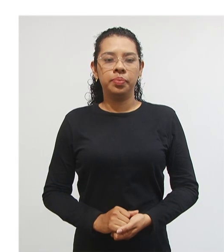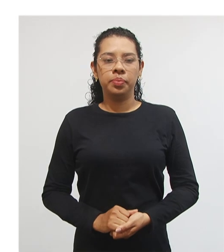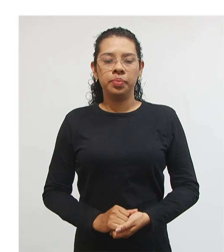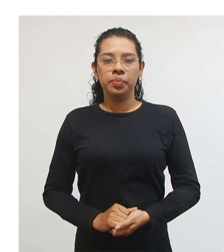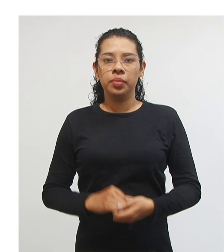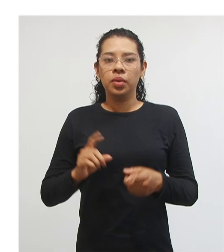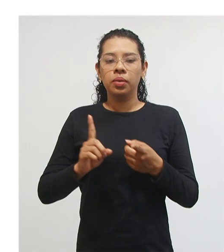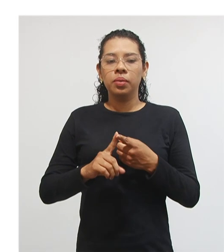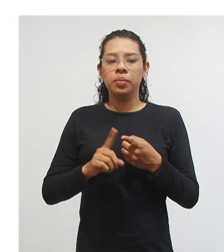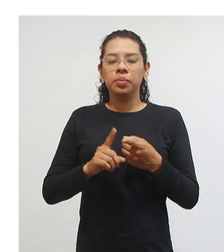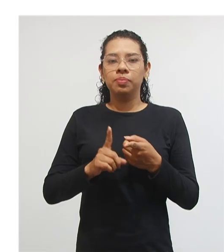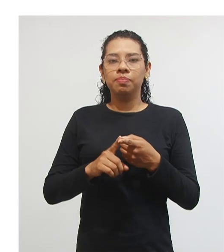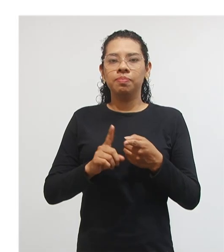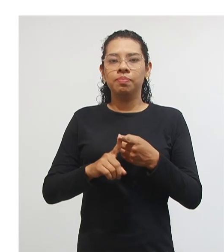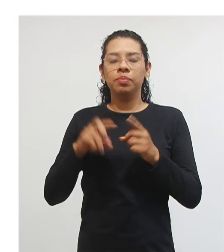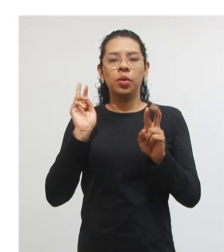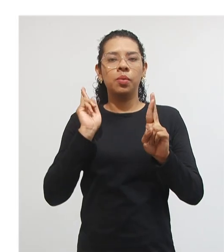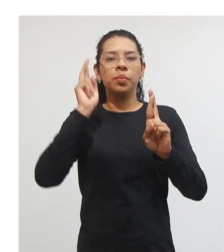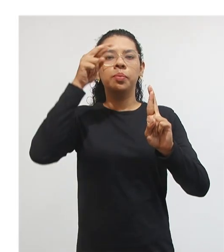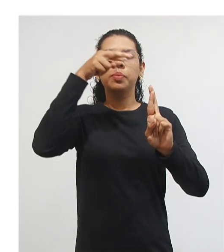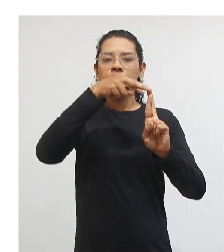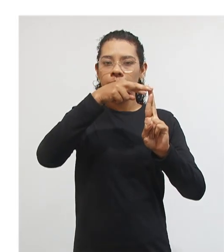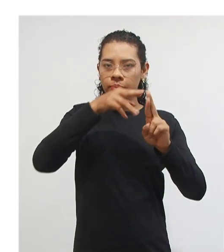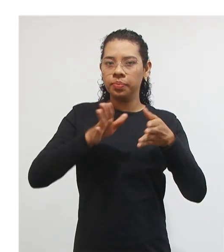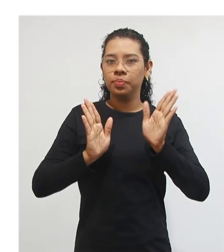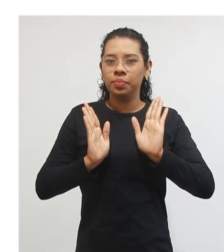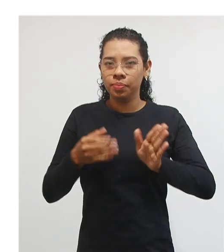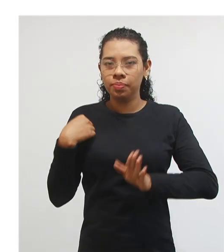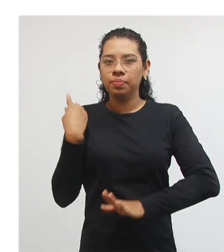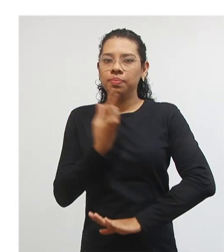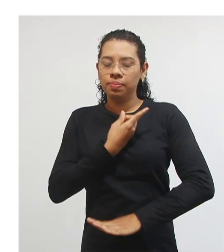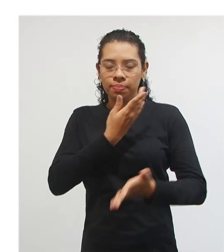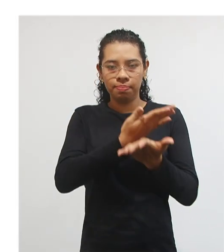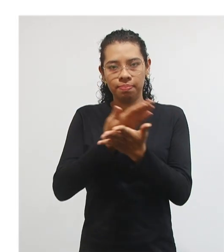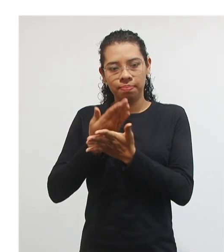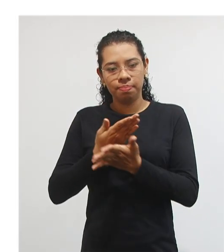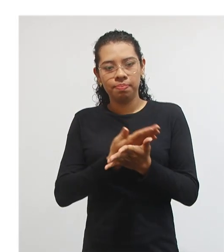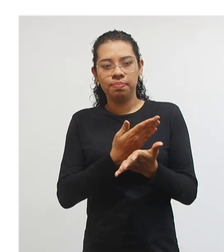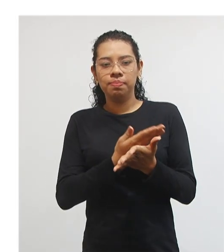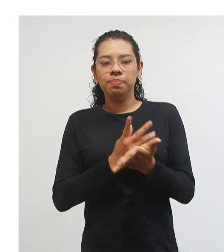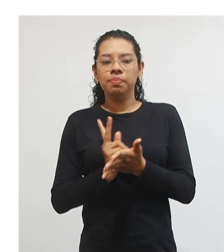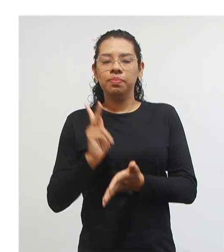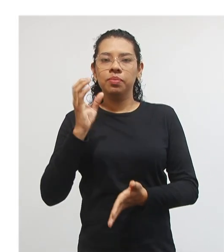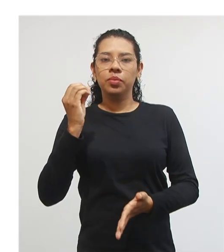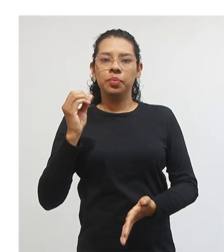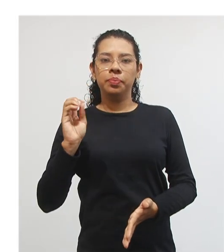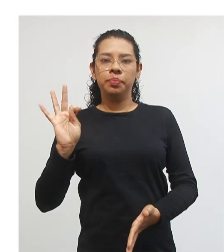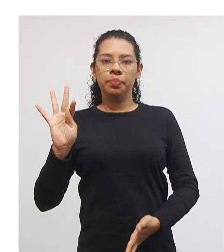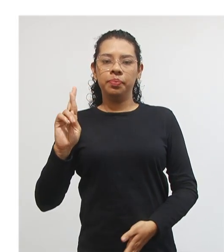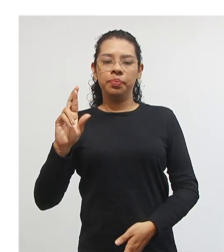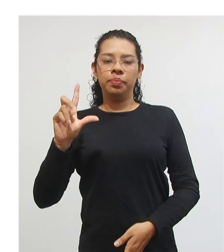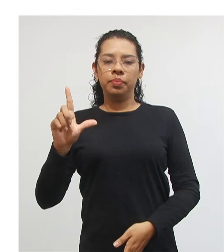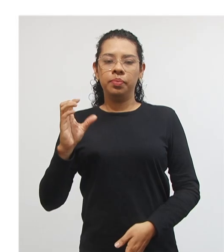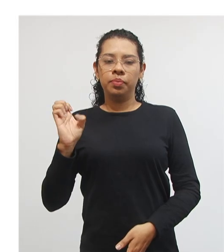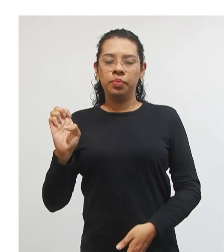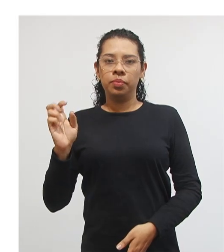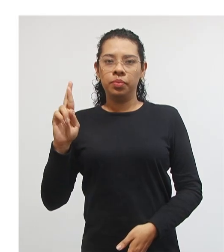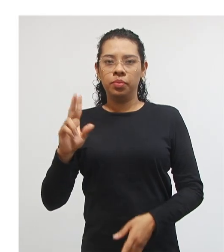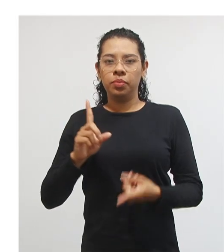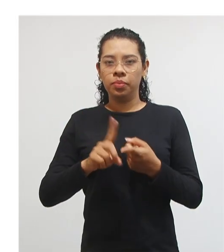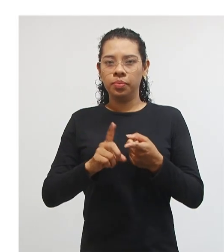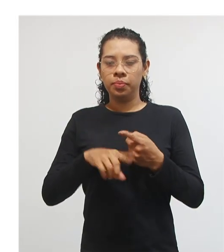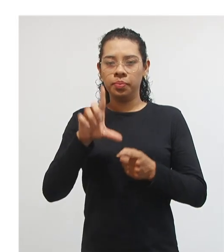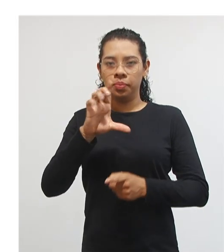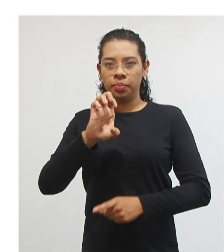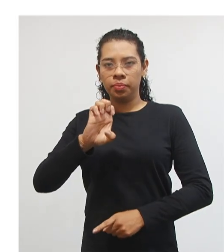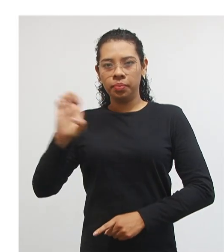Segundo Kotler e Lee, que são os autores, né, que a gente já vem trabalhando, o marketing acaba sendo a melhor plataforma de planejamento para uma agência pública